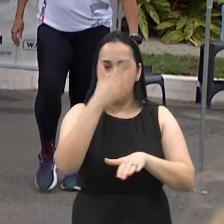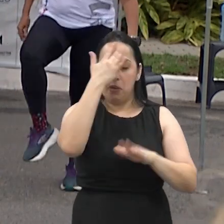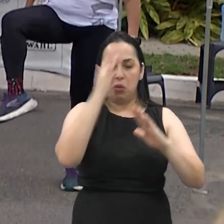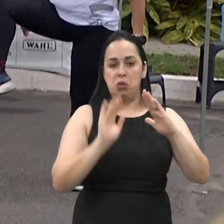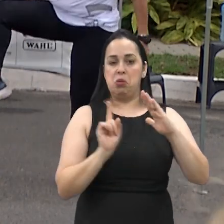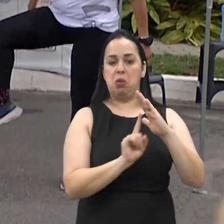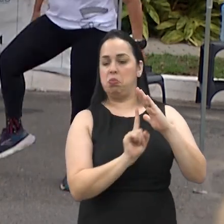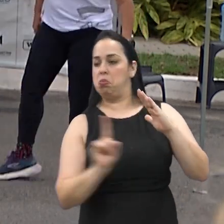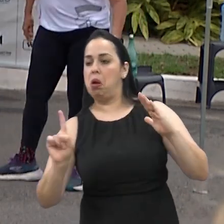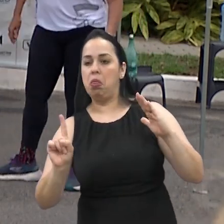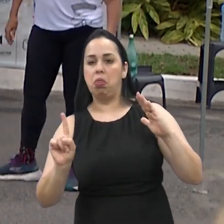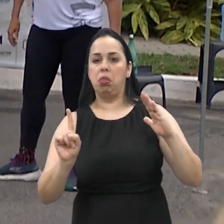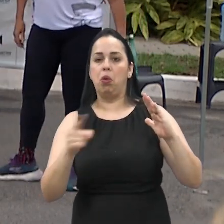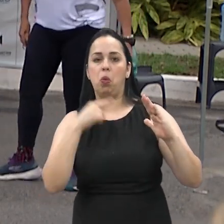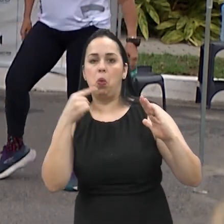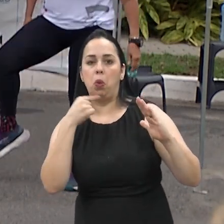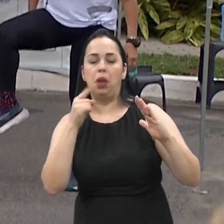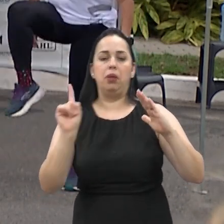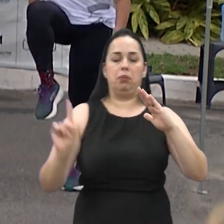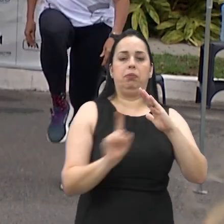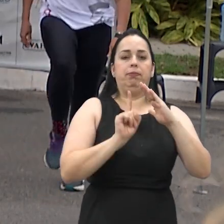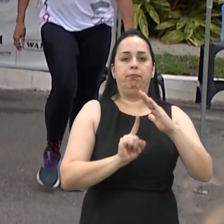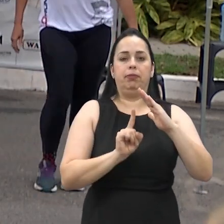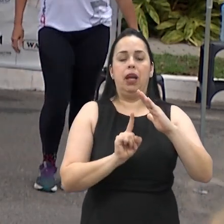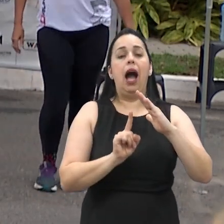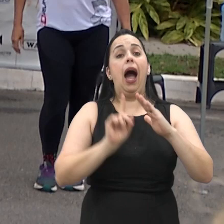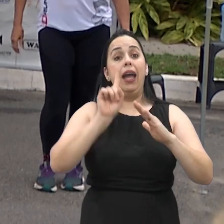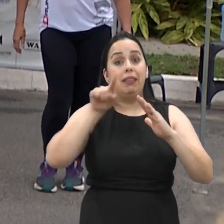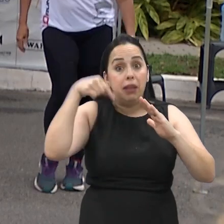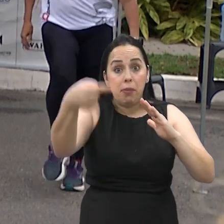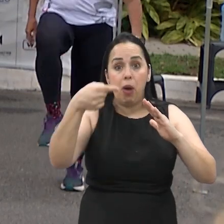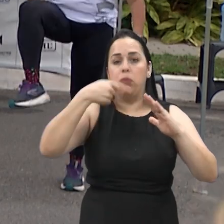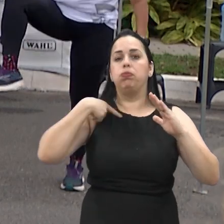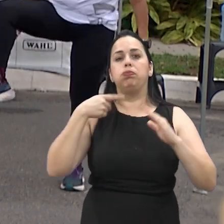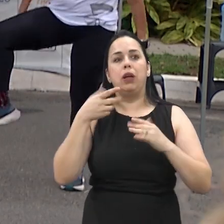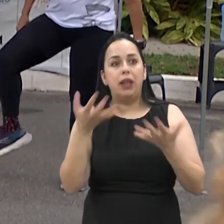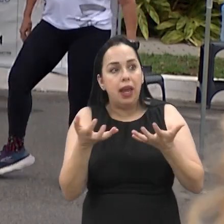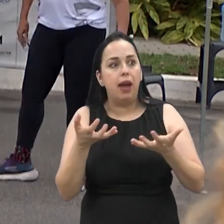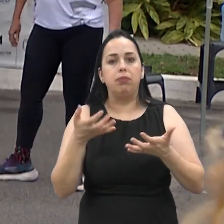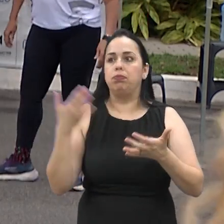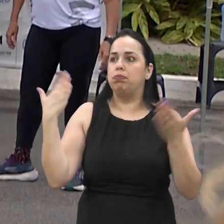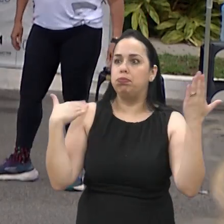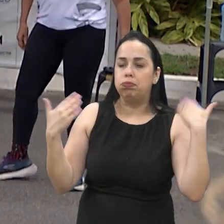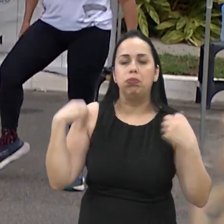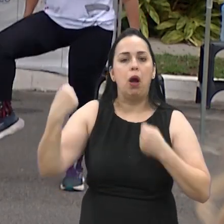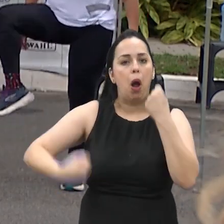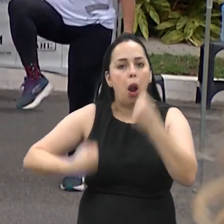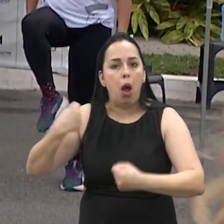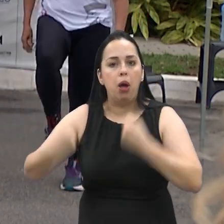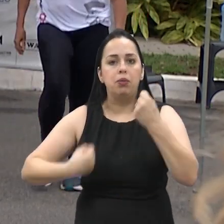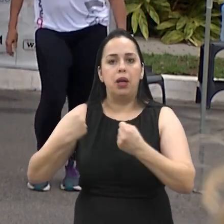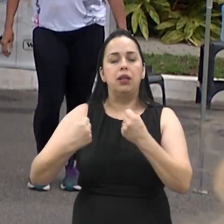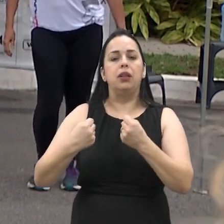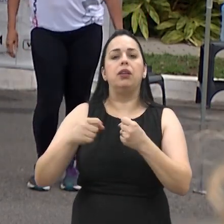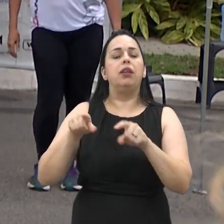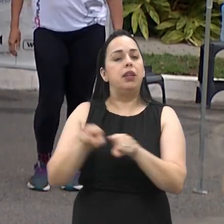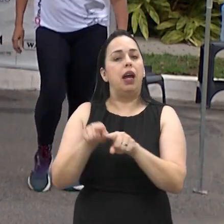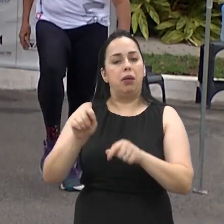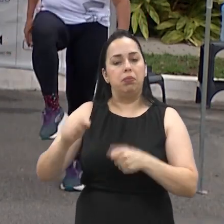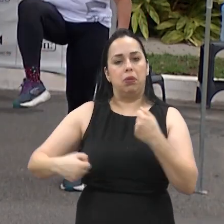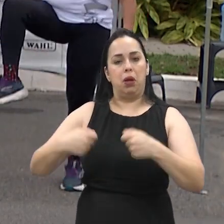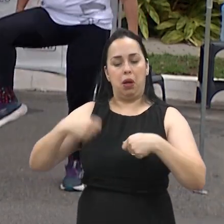as pessoas saíram de casa depois, no pós-pandemia, procurando alguma coisa para fazer fora de casa. E a corrida, por ser um